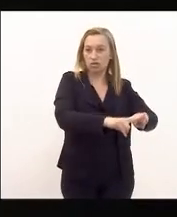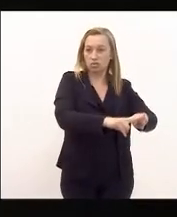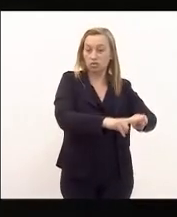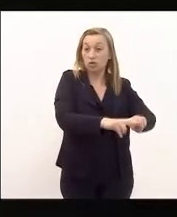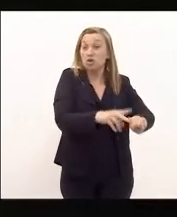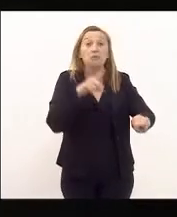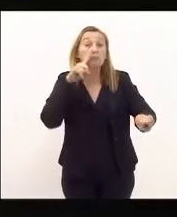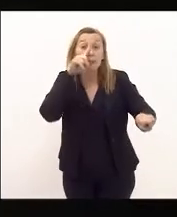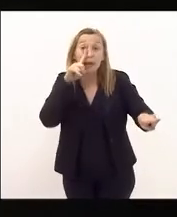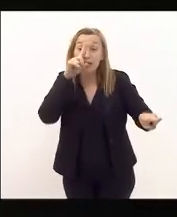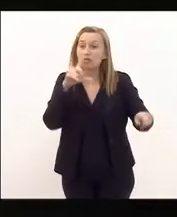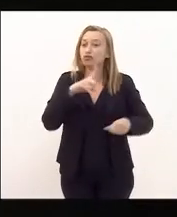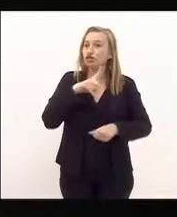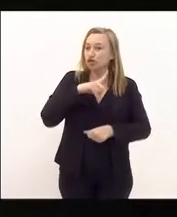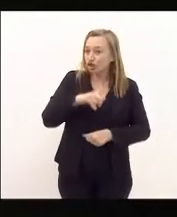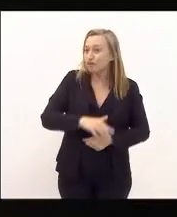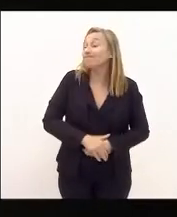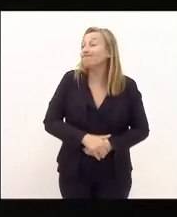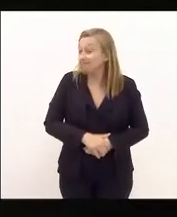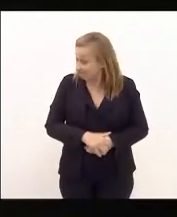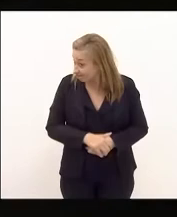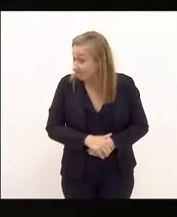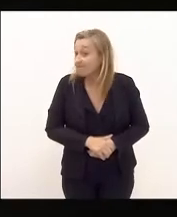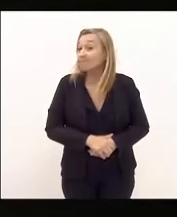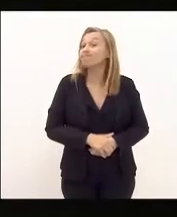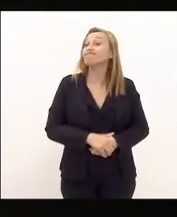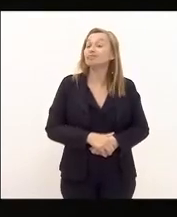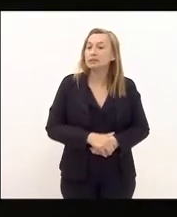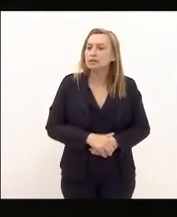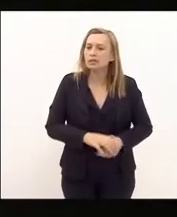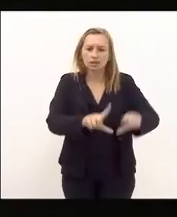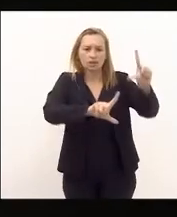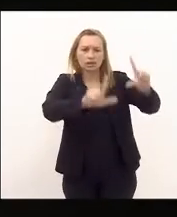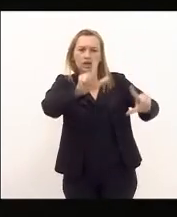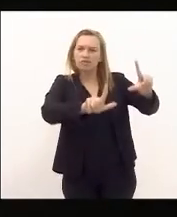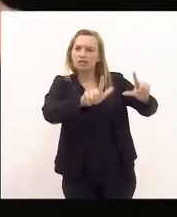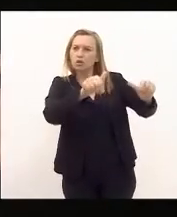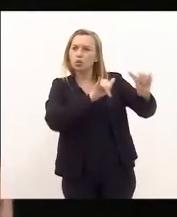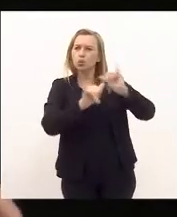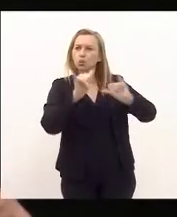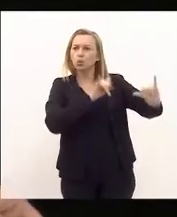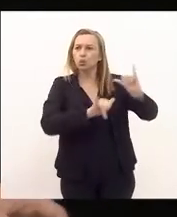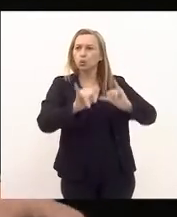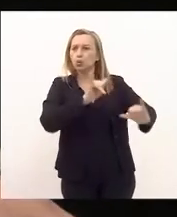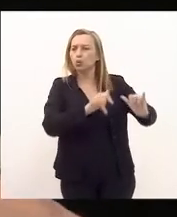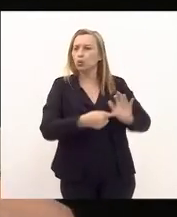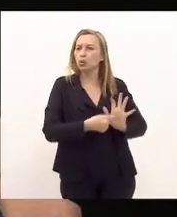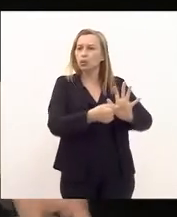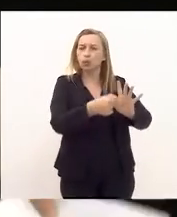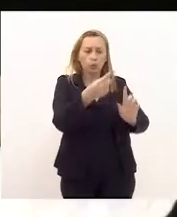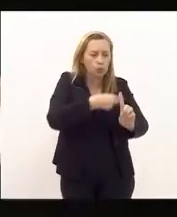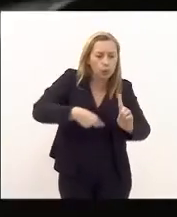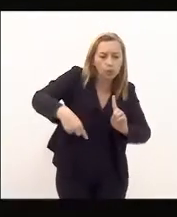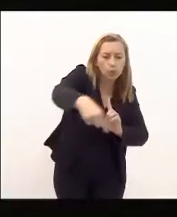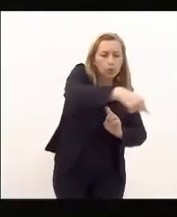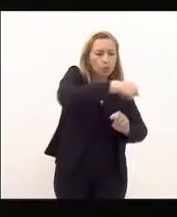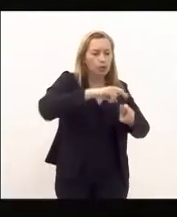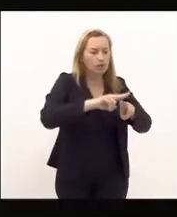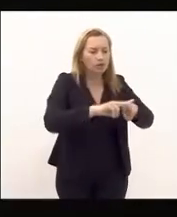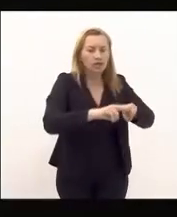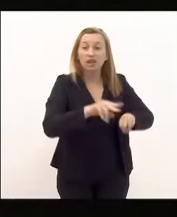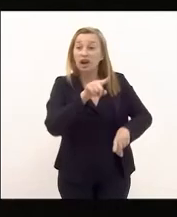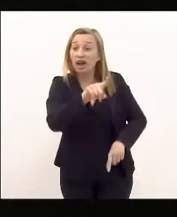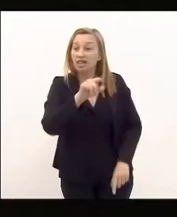corriam risco, como sai sempre nos noticiários em torno desses presídios lá em